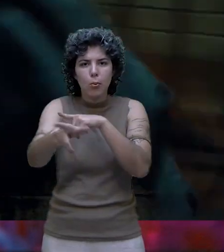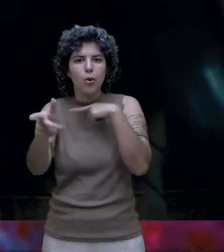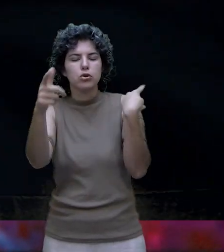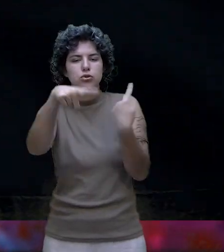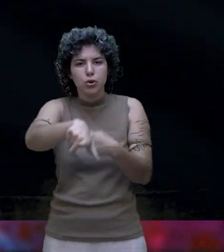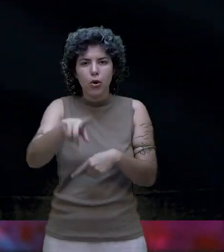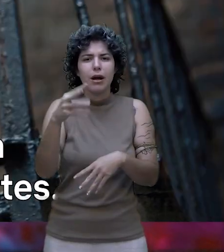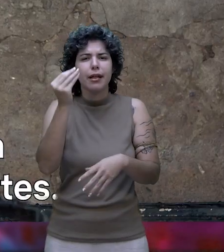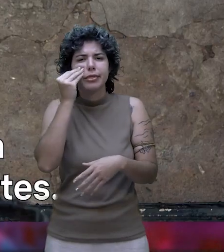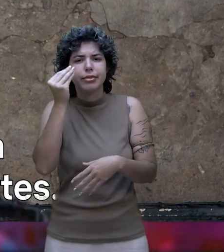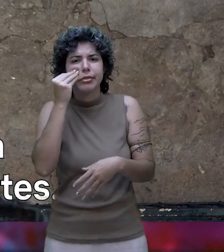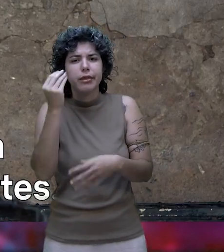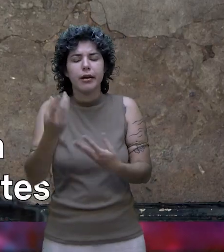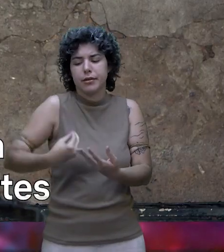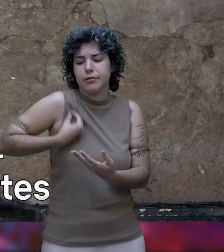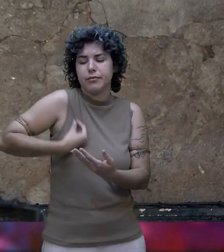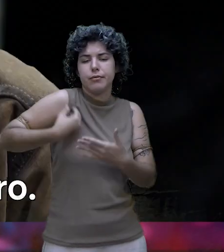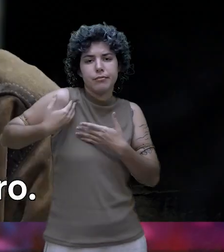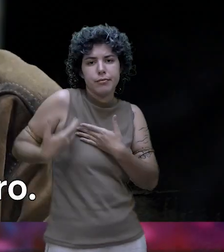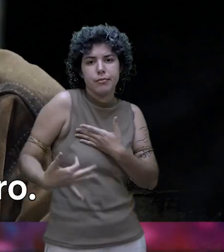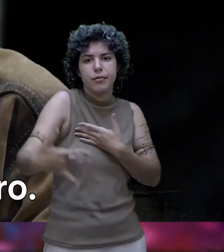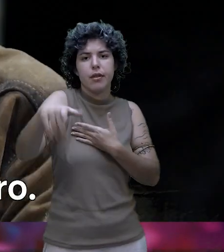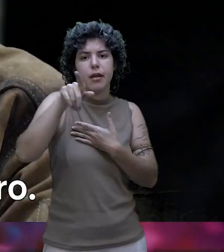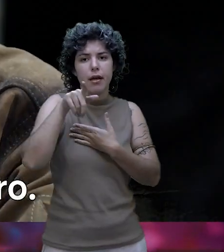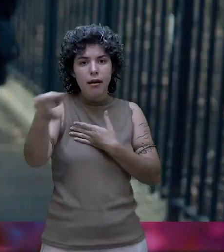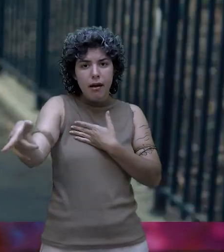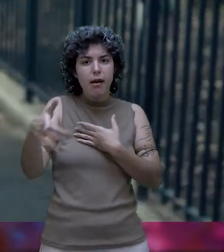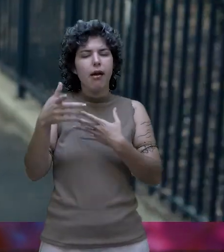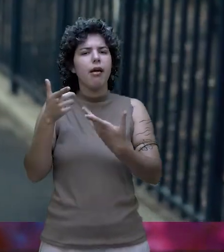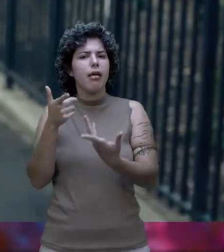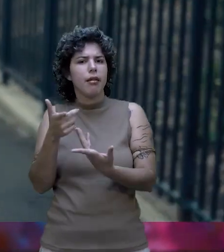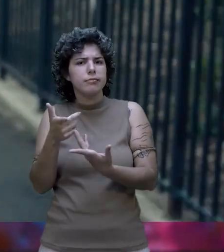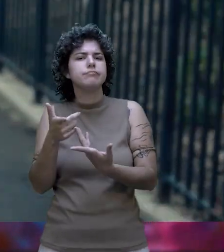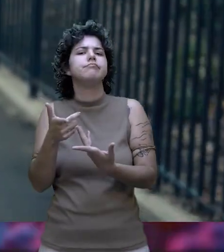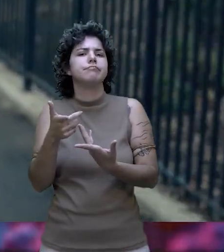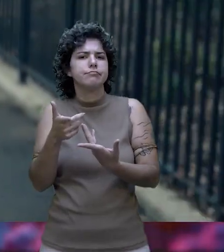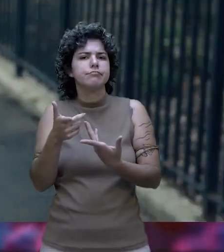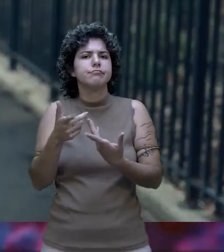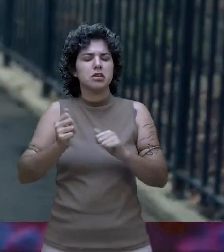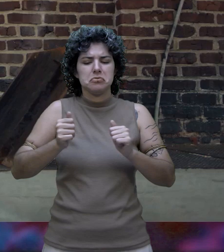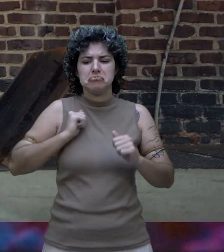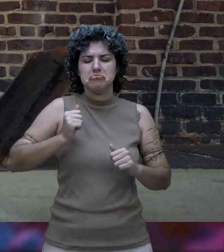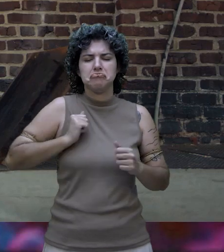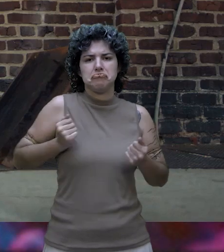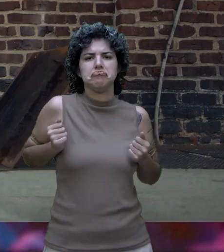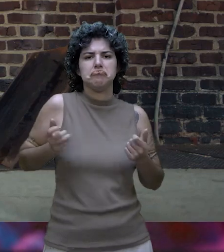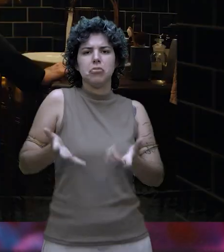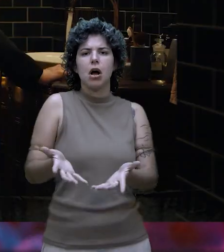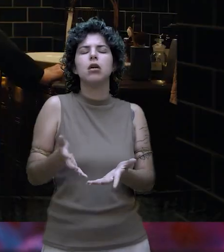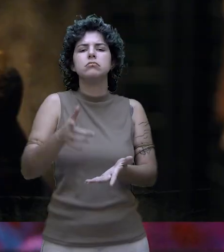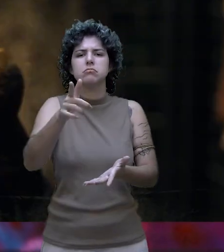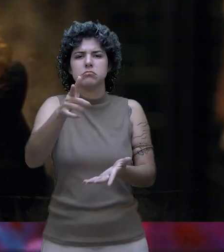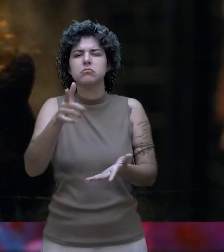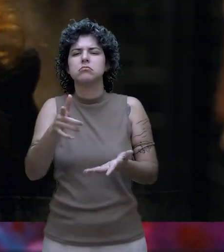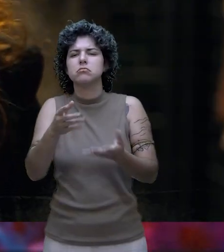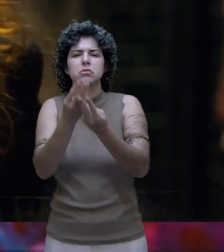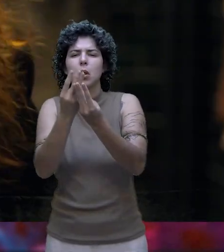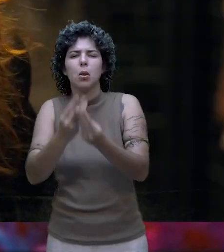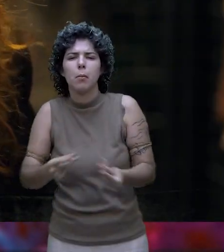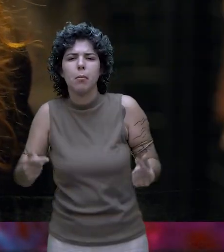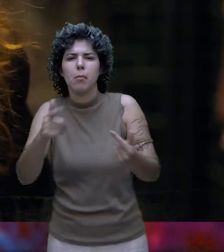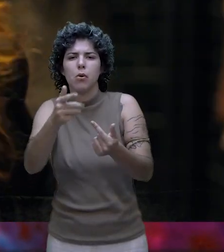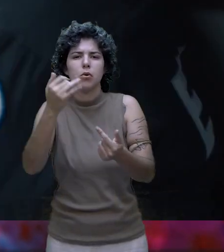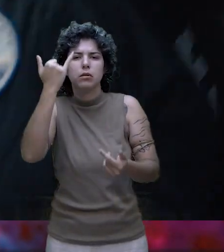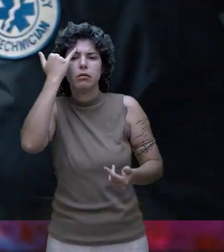tenta escapar, essa engenheira de cabelo vermelho e atitude ácida desmonta a ideia de que mulheres precisam ser curadas de